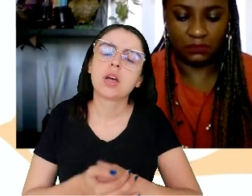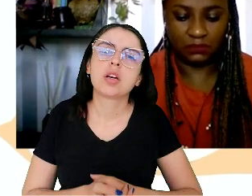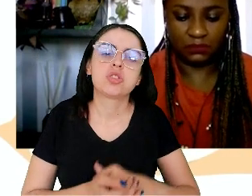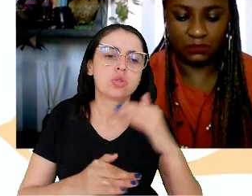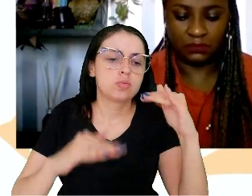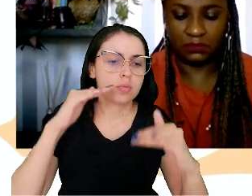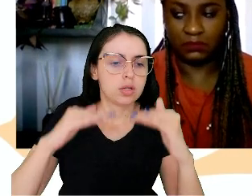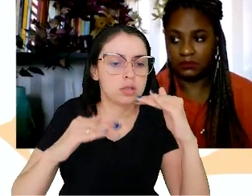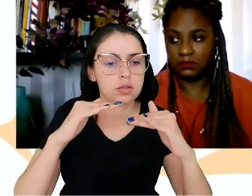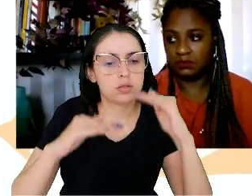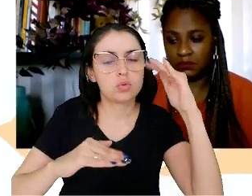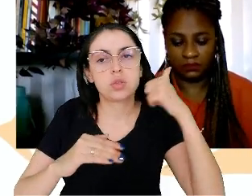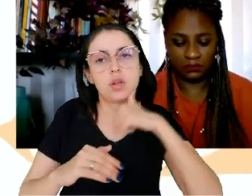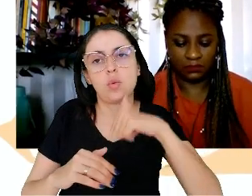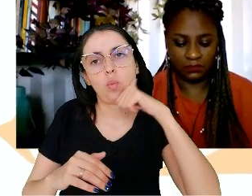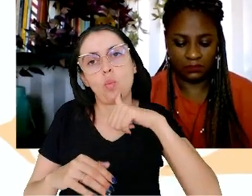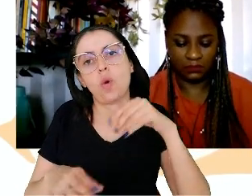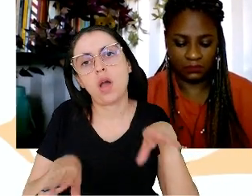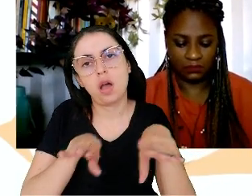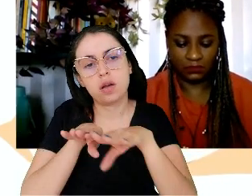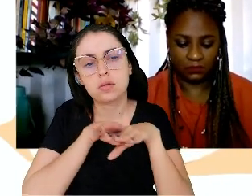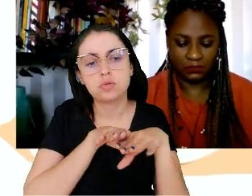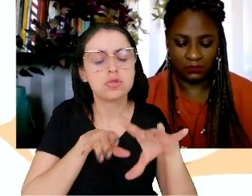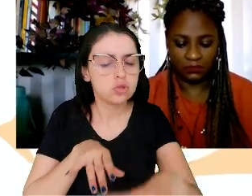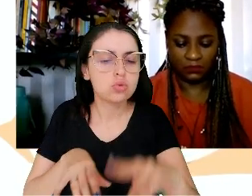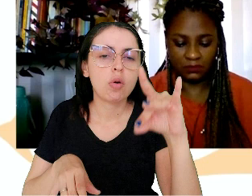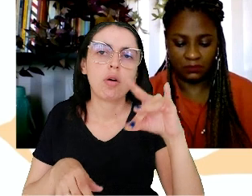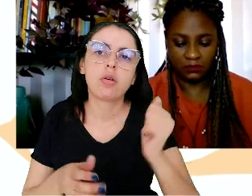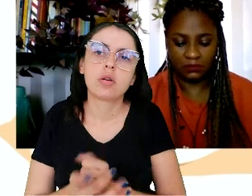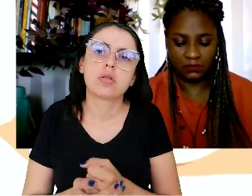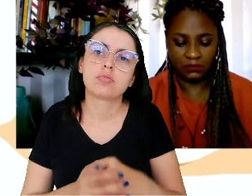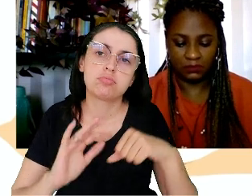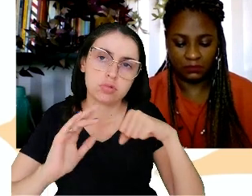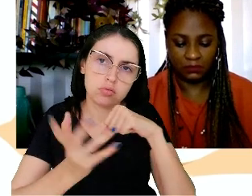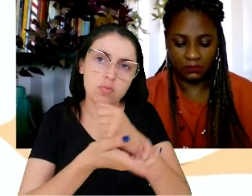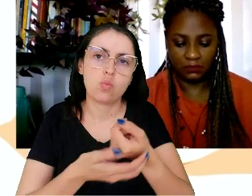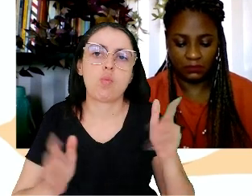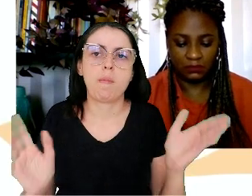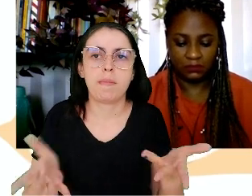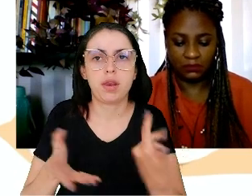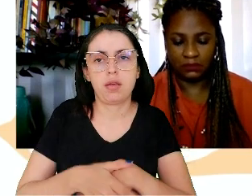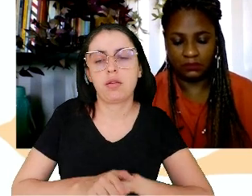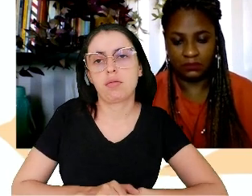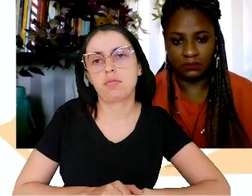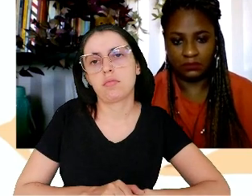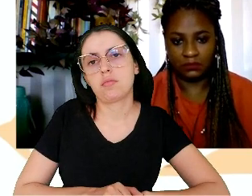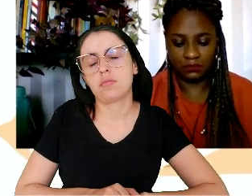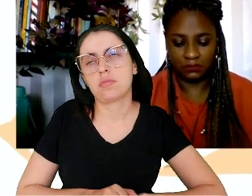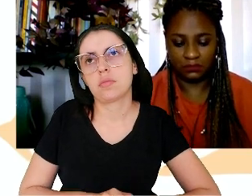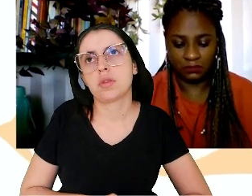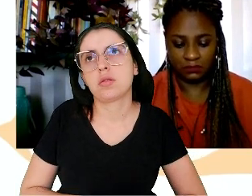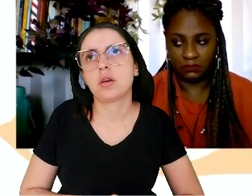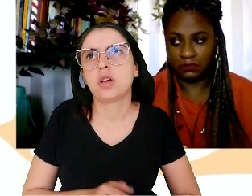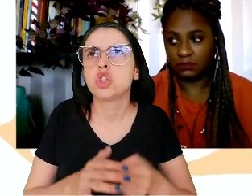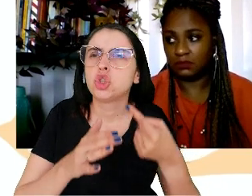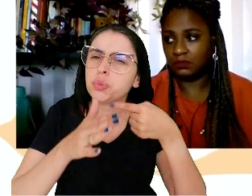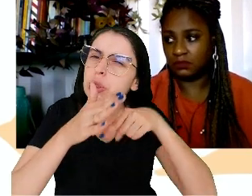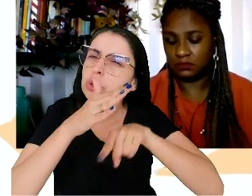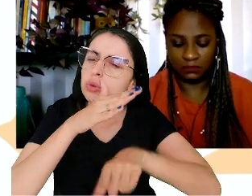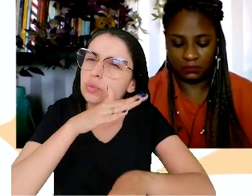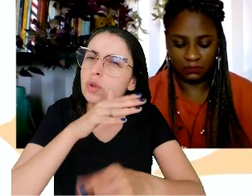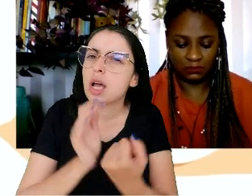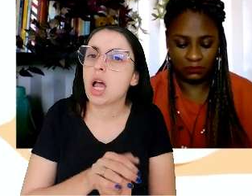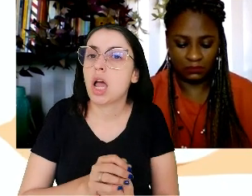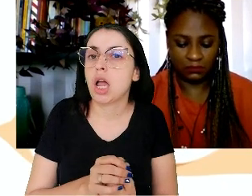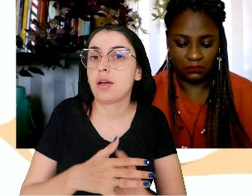participação igualitária das mulheres nas tomadas de decisão diante do contexto da pandemia, aborda com profundidade